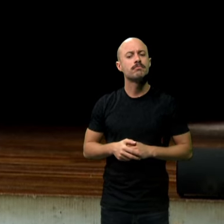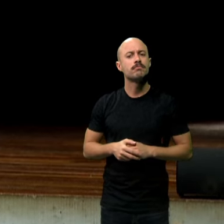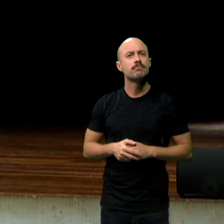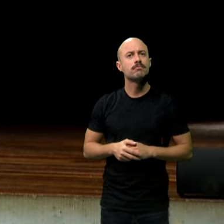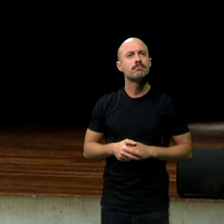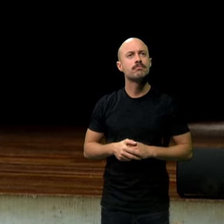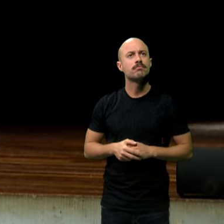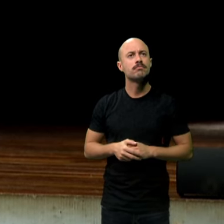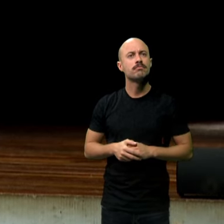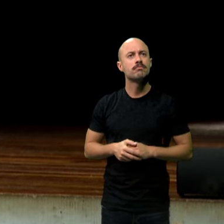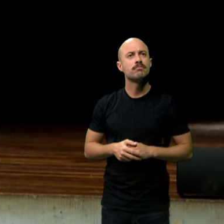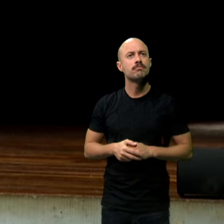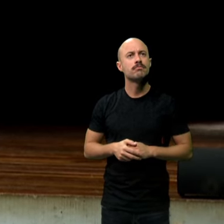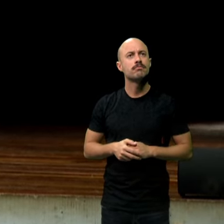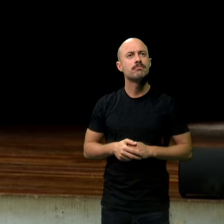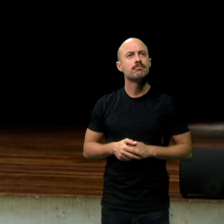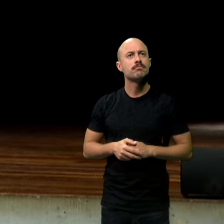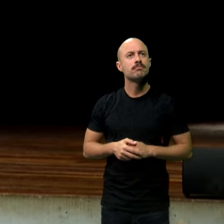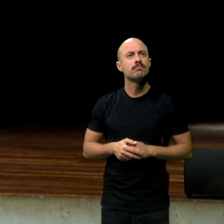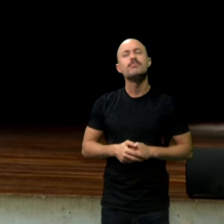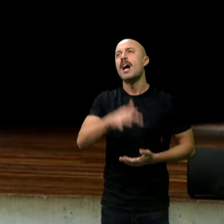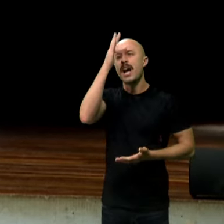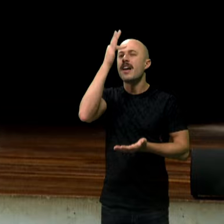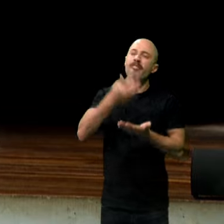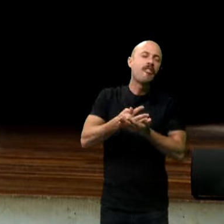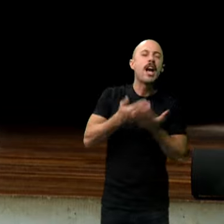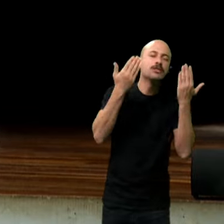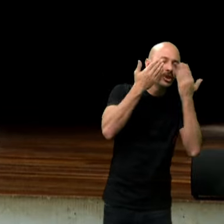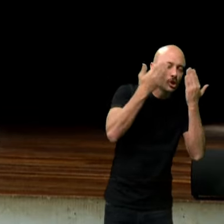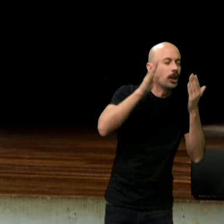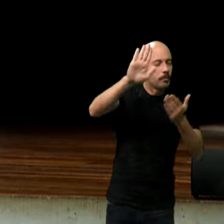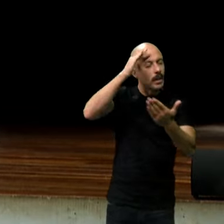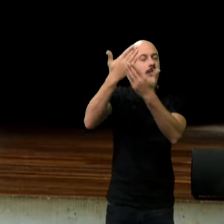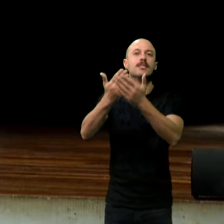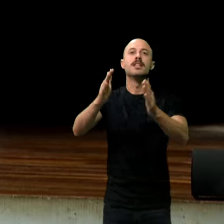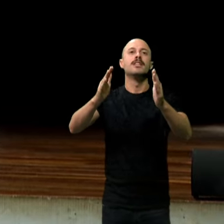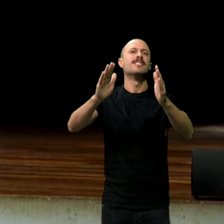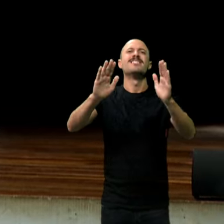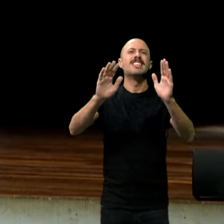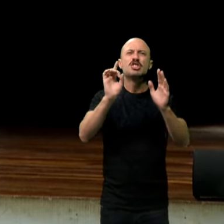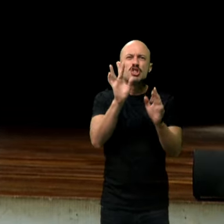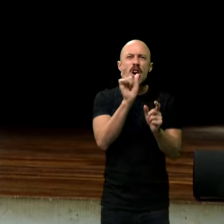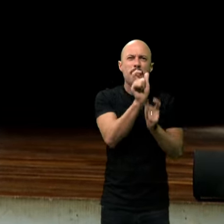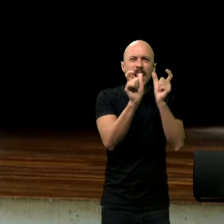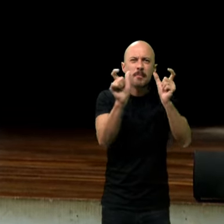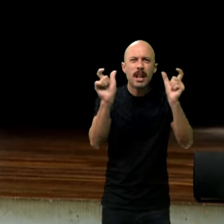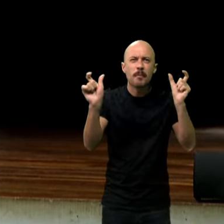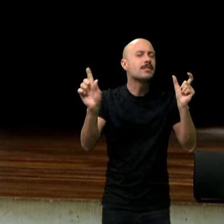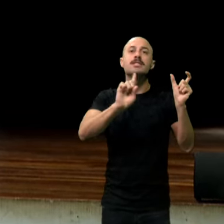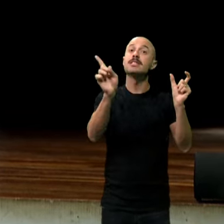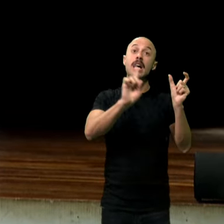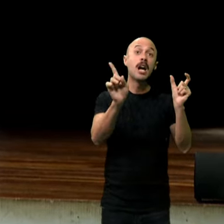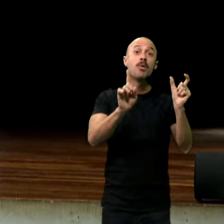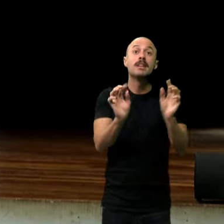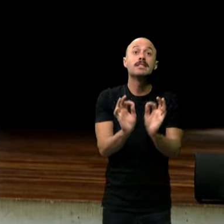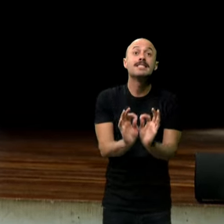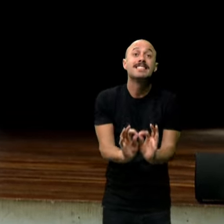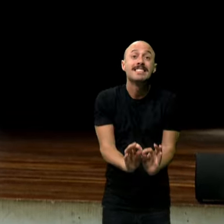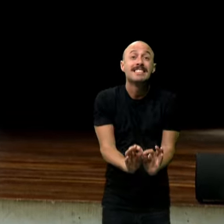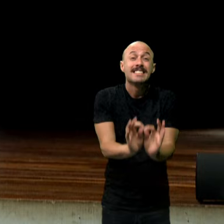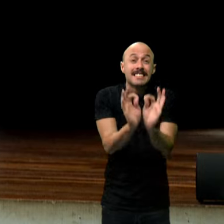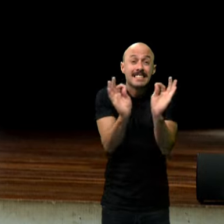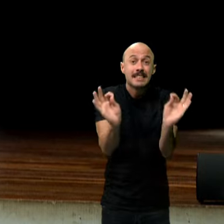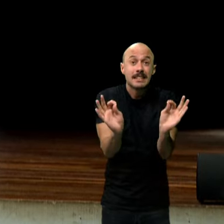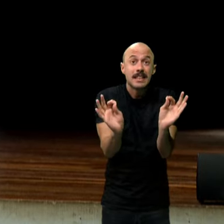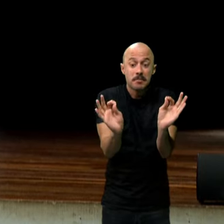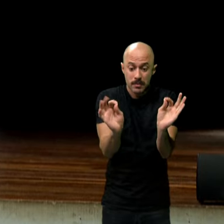a hipostase, a substância daquilo que não se vê. Não interessa isso. É algo assim rudimentário, simples. Encarna em